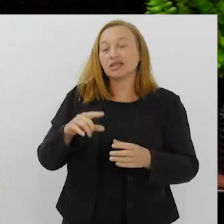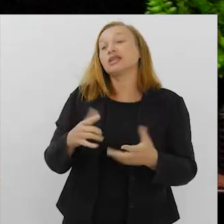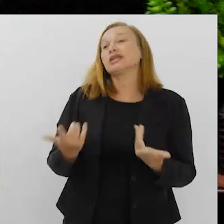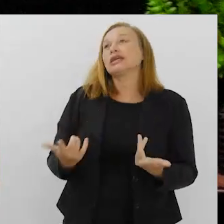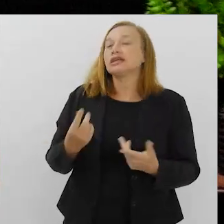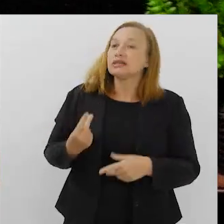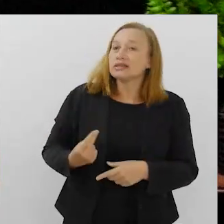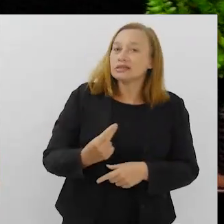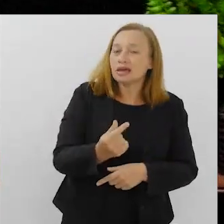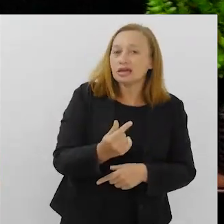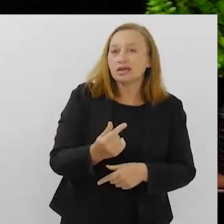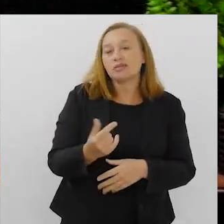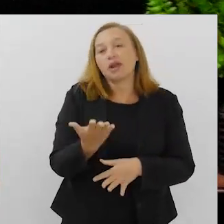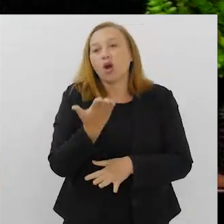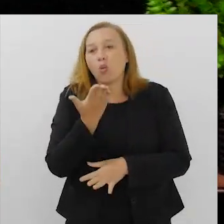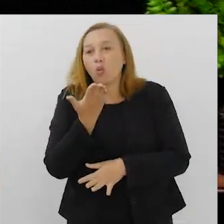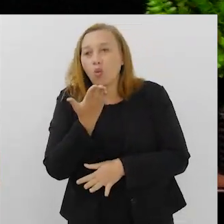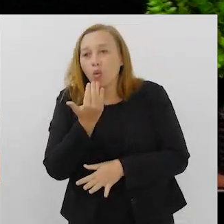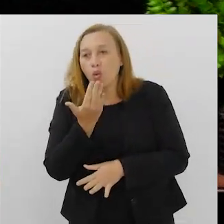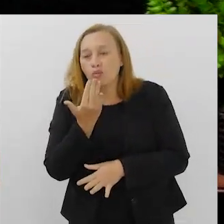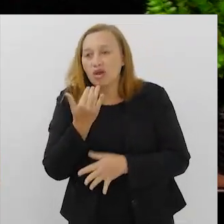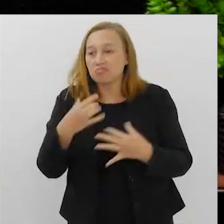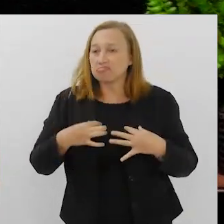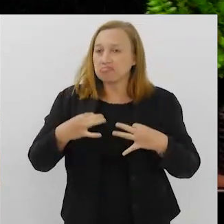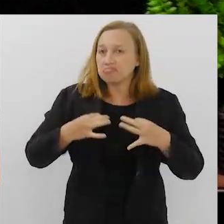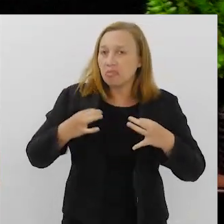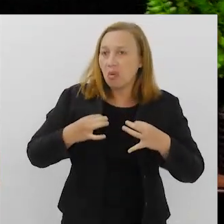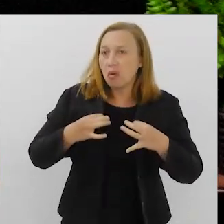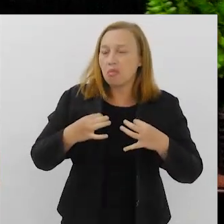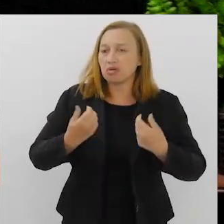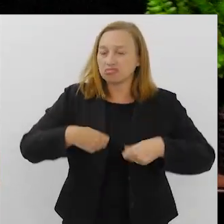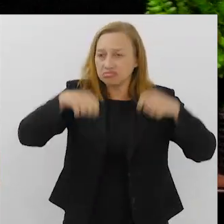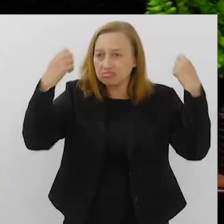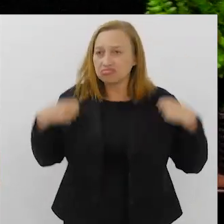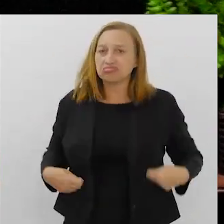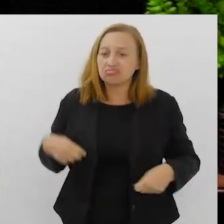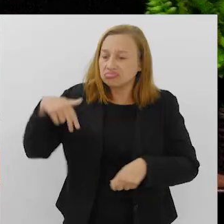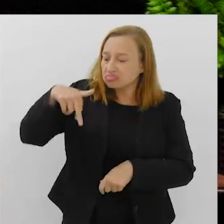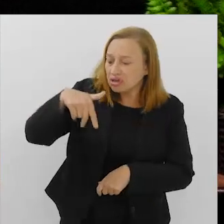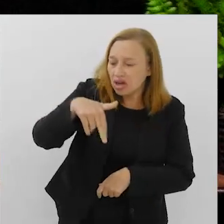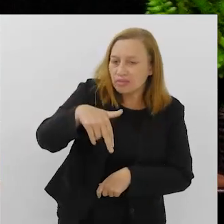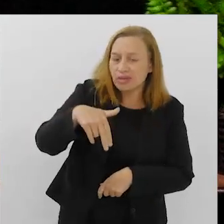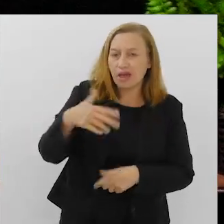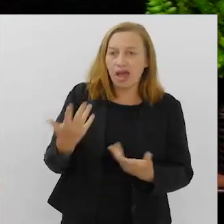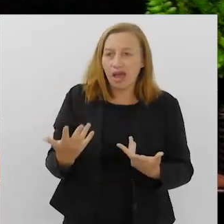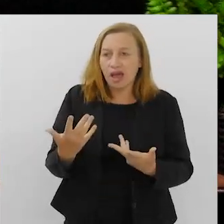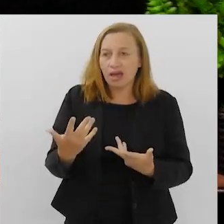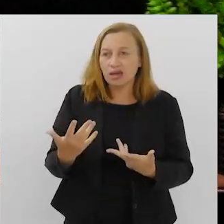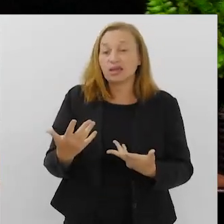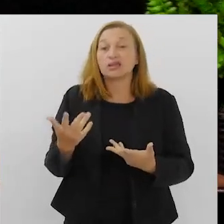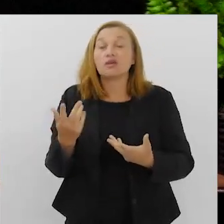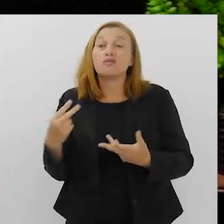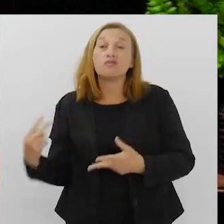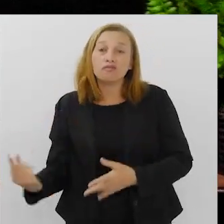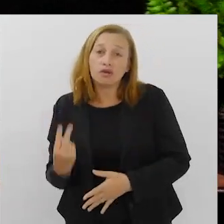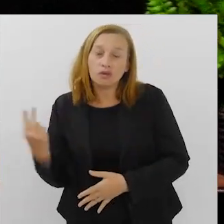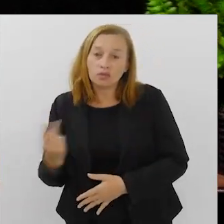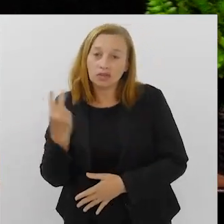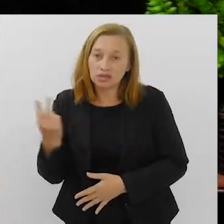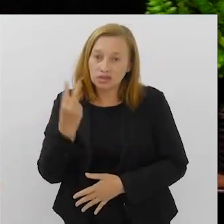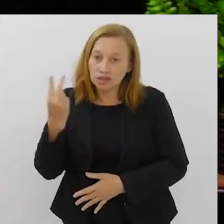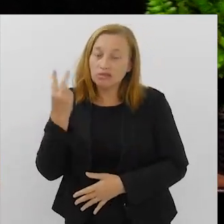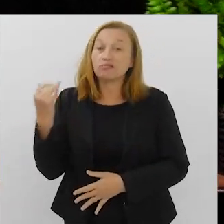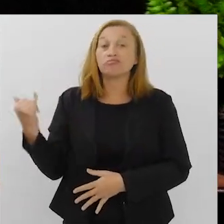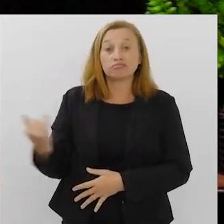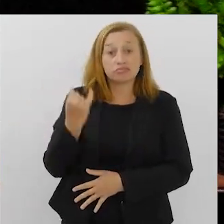preparar o seu café, vestir a sua roupa, caminhar. Essas atividades, elas são preservadas,